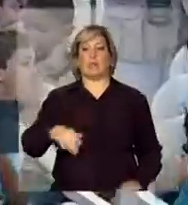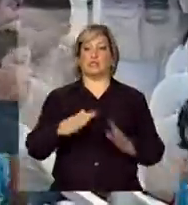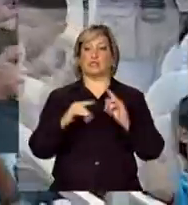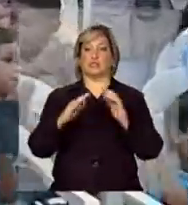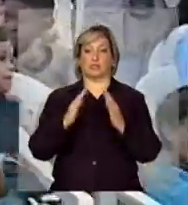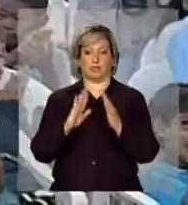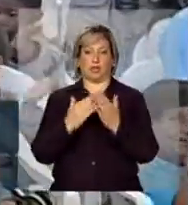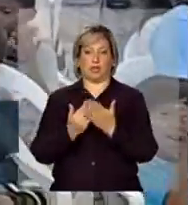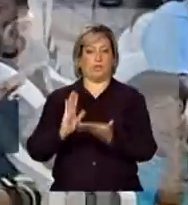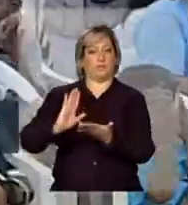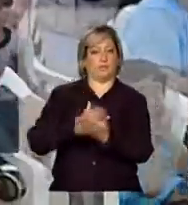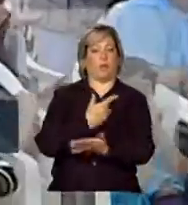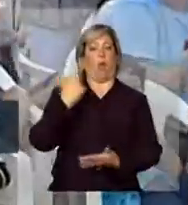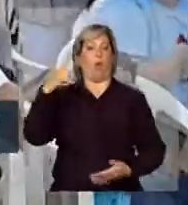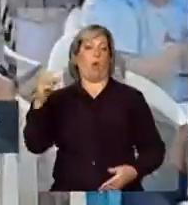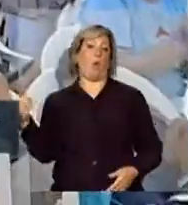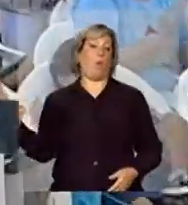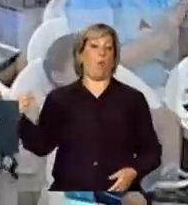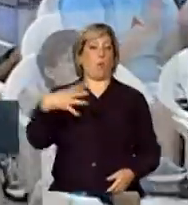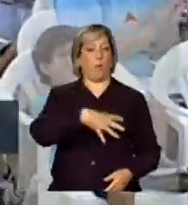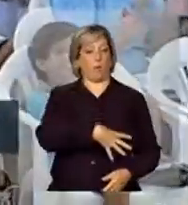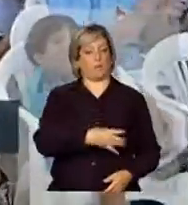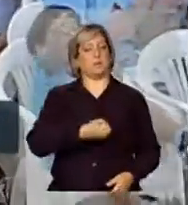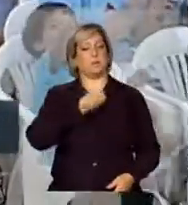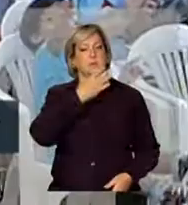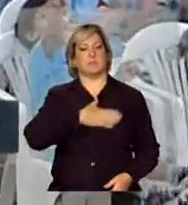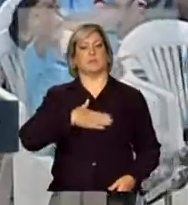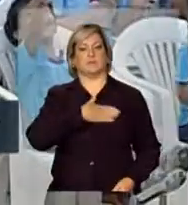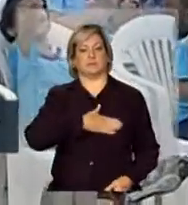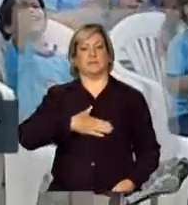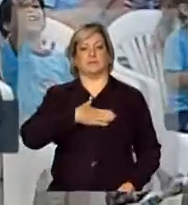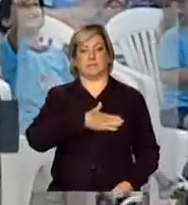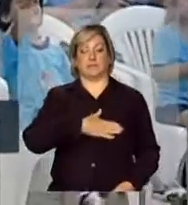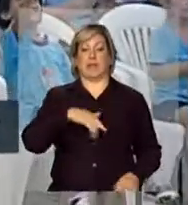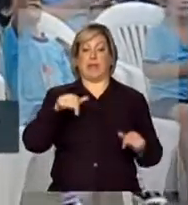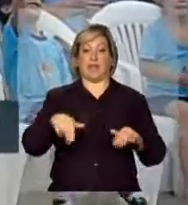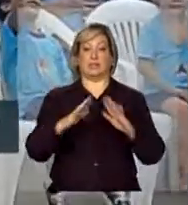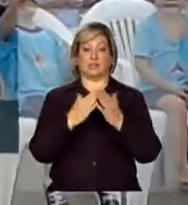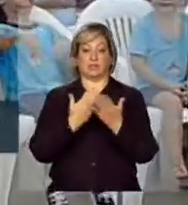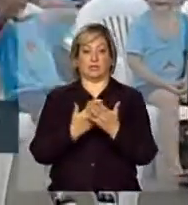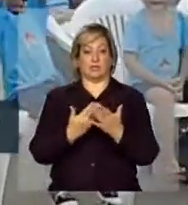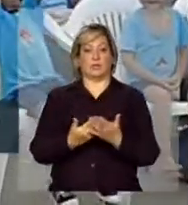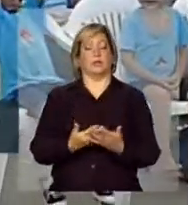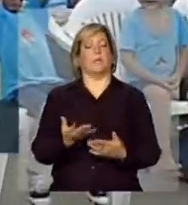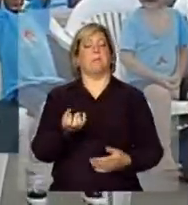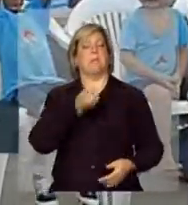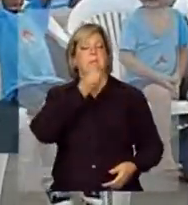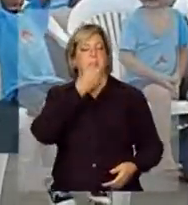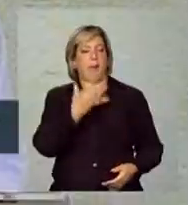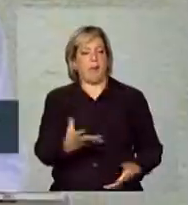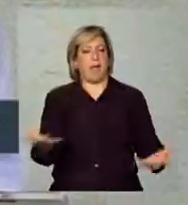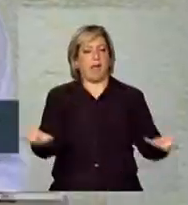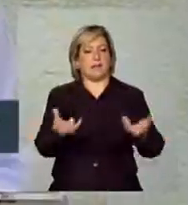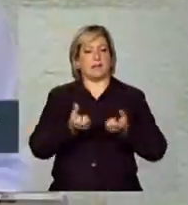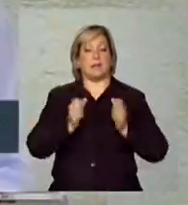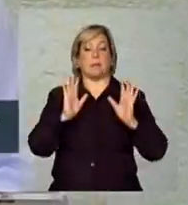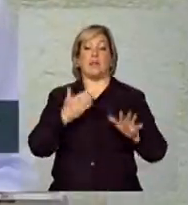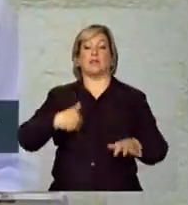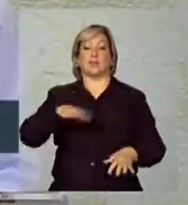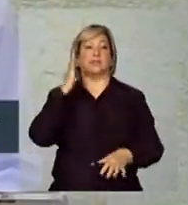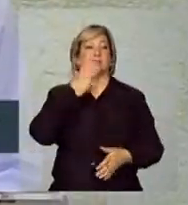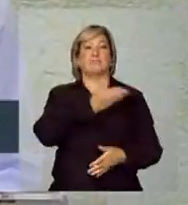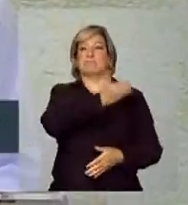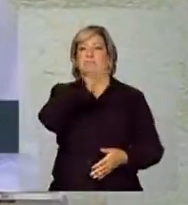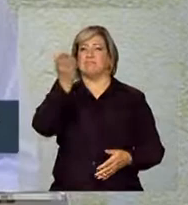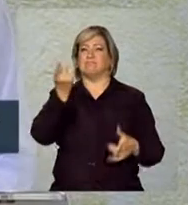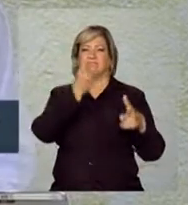escola que calorosa afetivamente calorosa afetivamente mas a gente sabe que